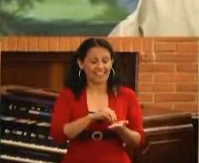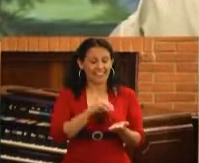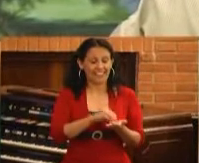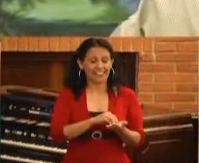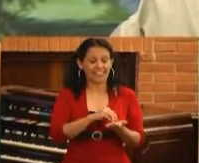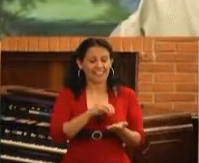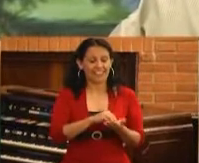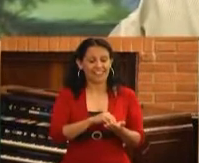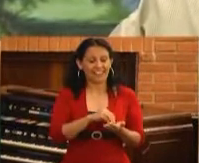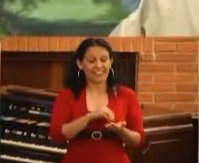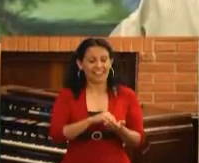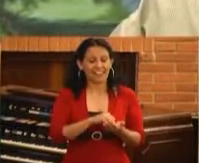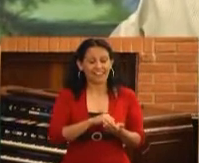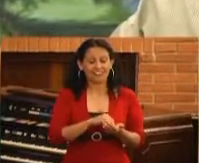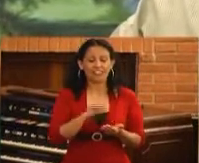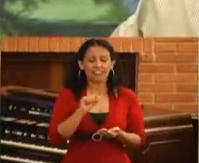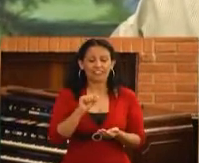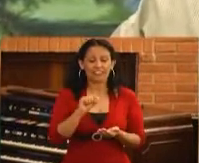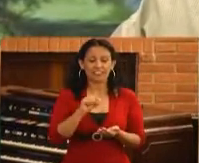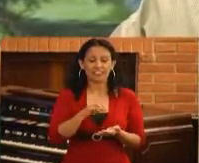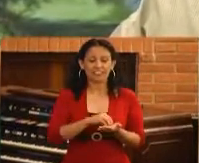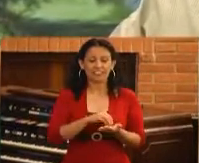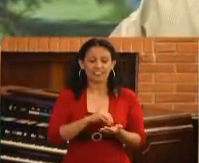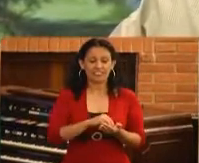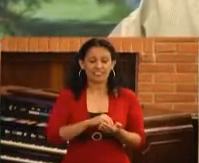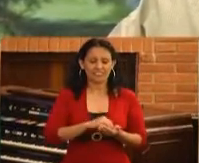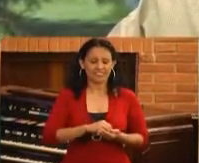Senhor, eu não te conheço.